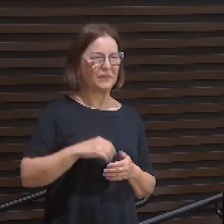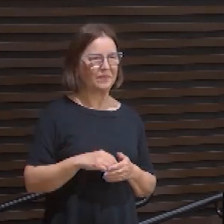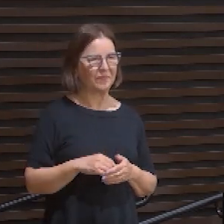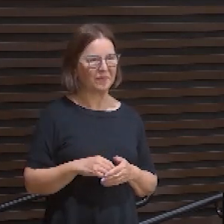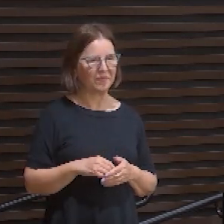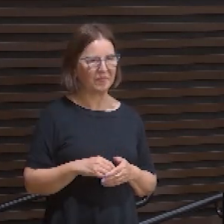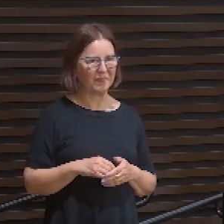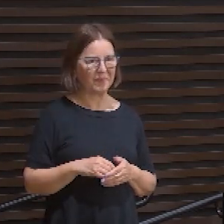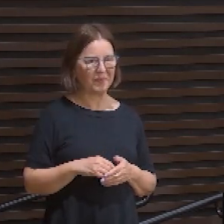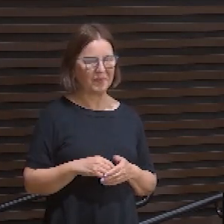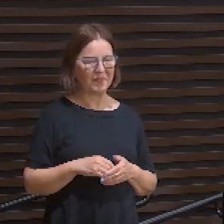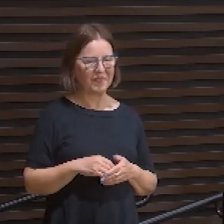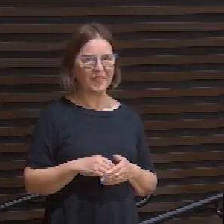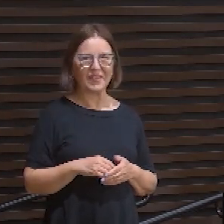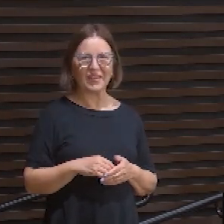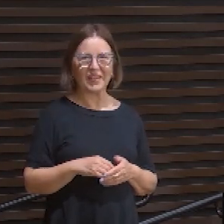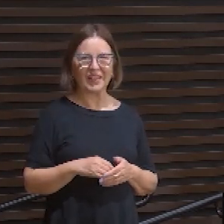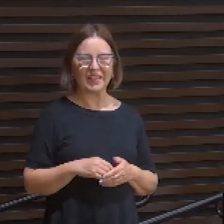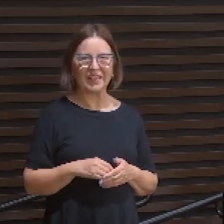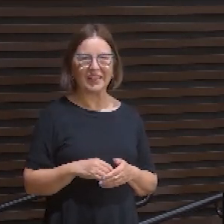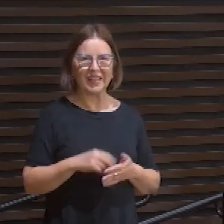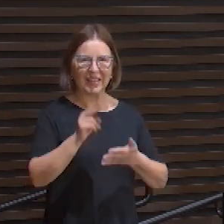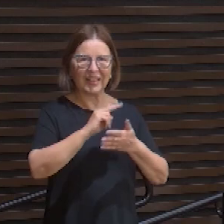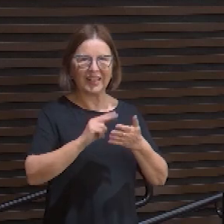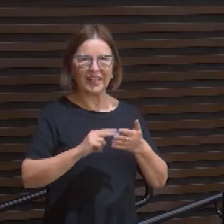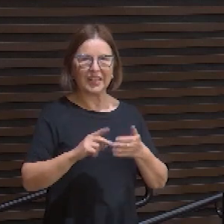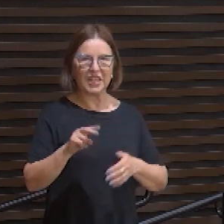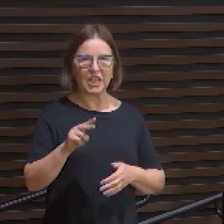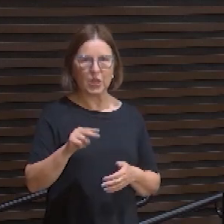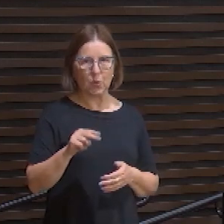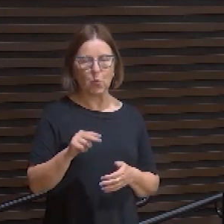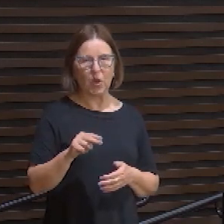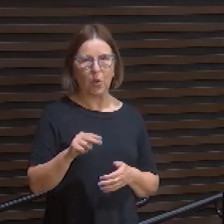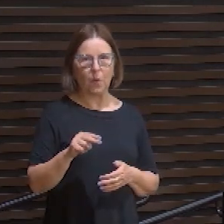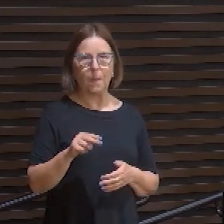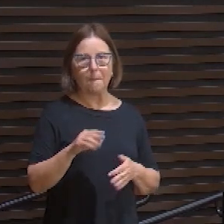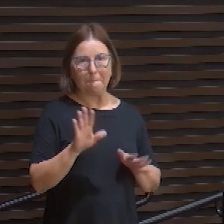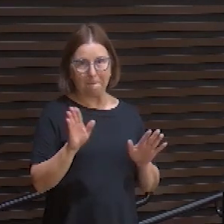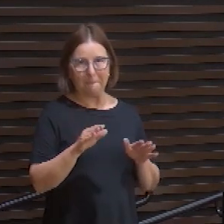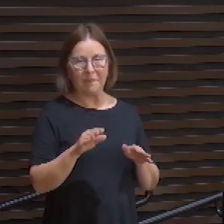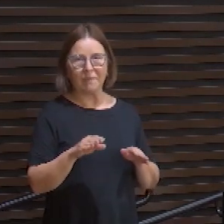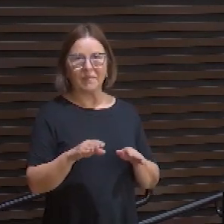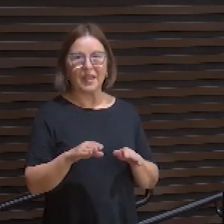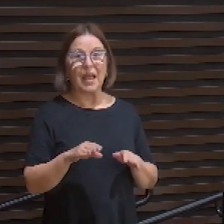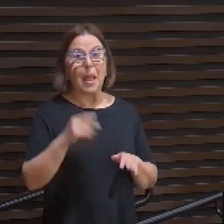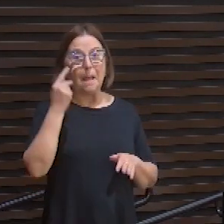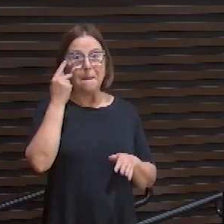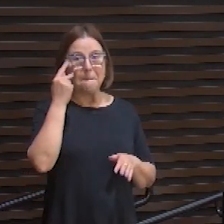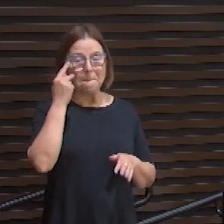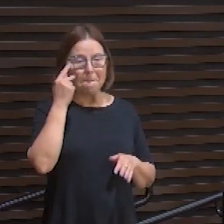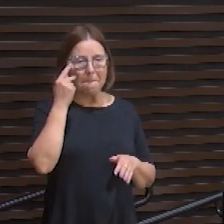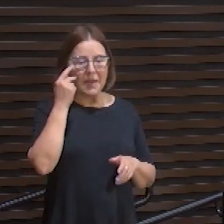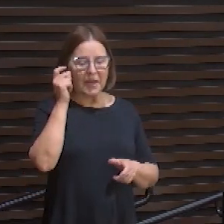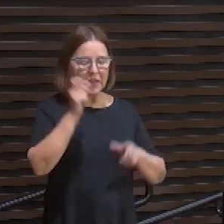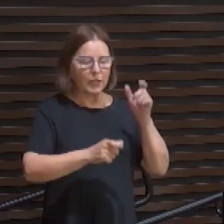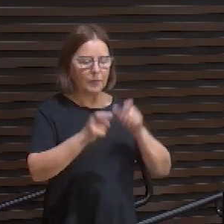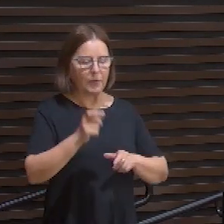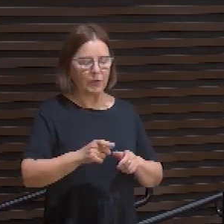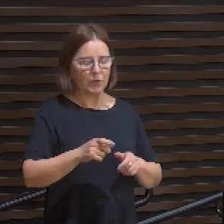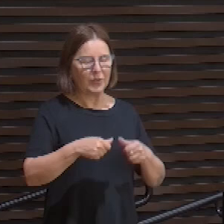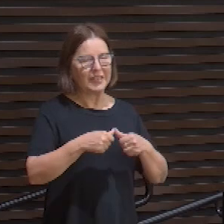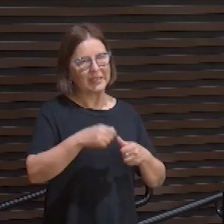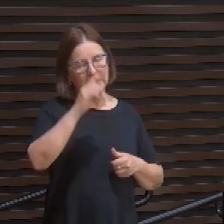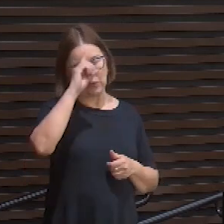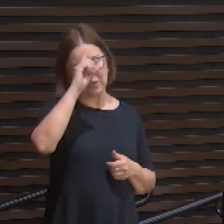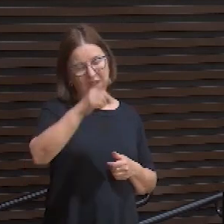finalzinho do texto, ele dizia: assim como aos homens está ordenado morrerem uma só vez,